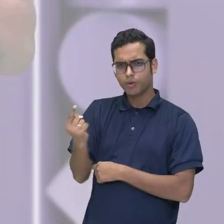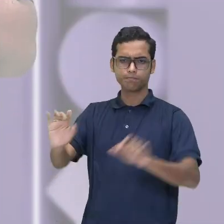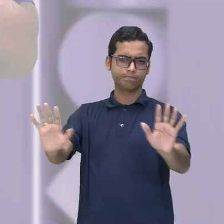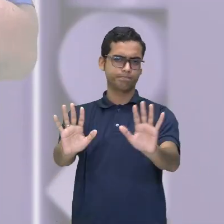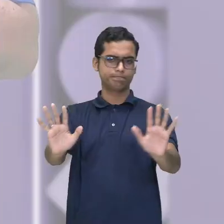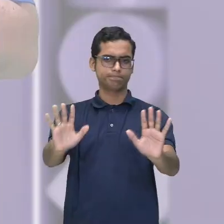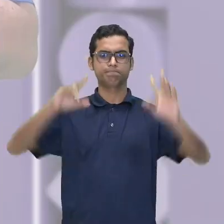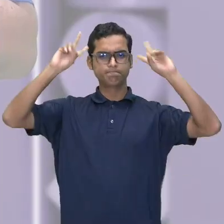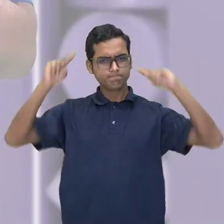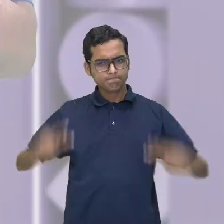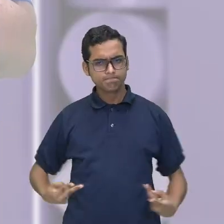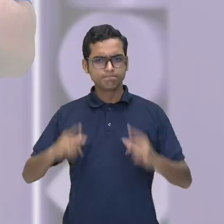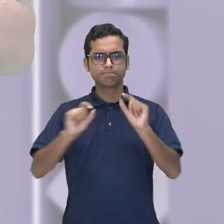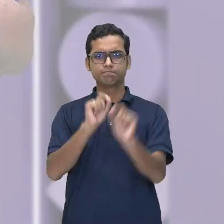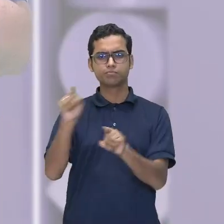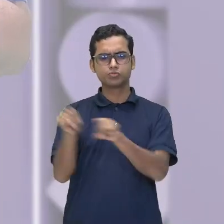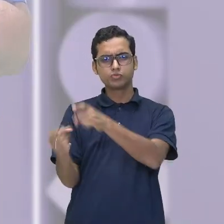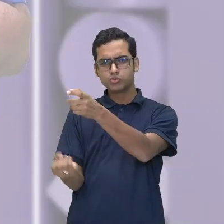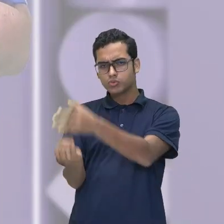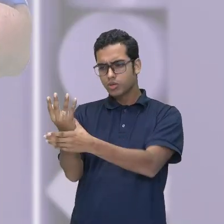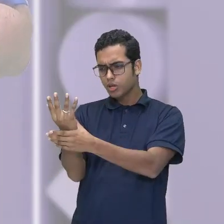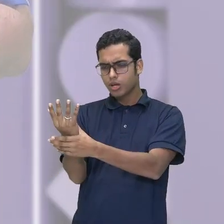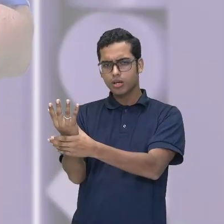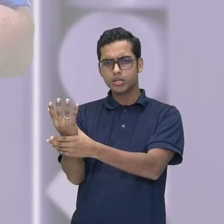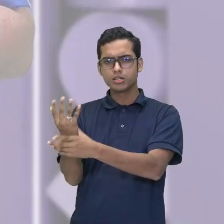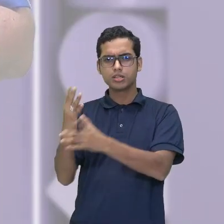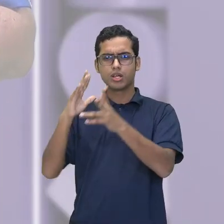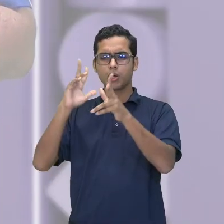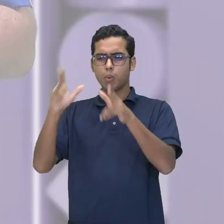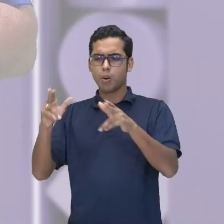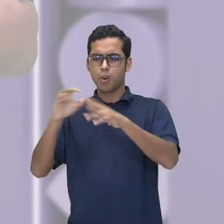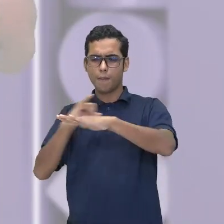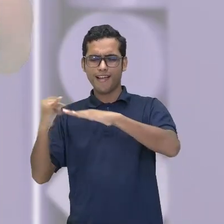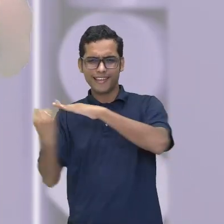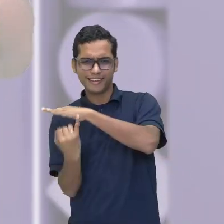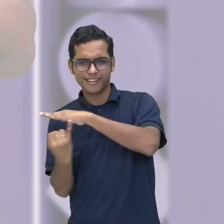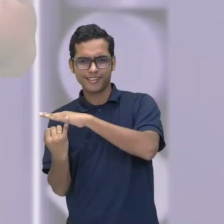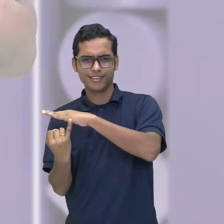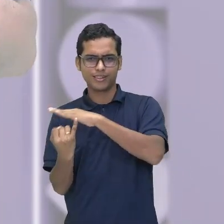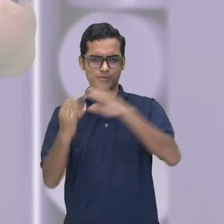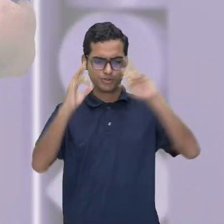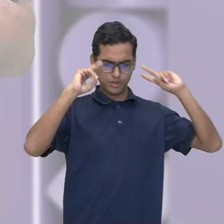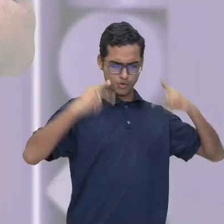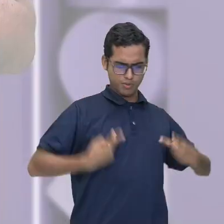Nenhum ser humano foi feito para ser uma ilha. Isso é muito